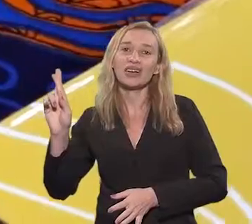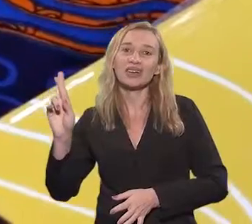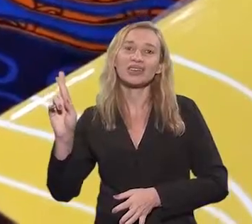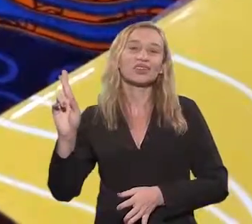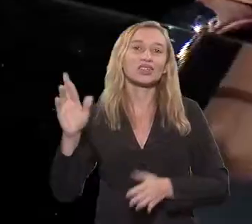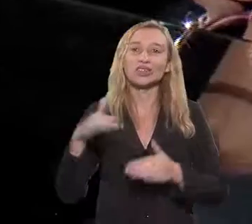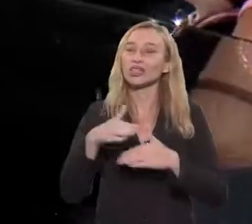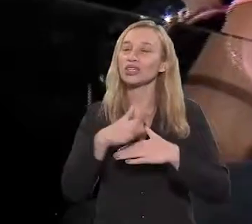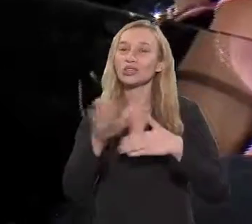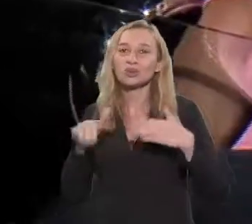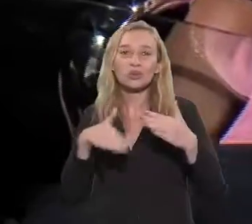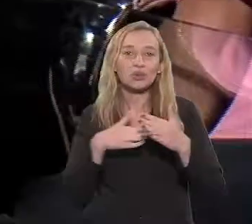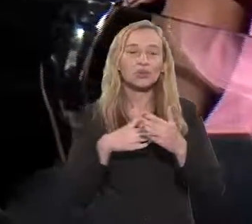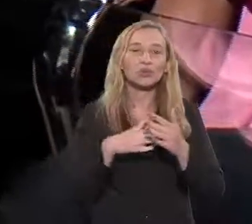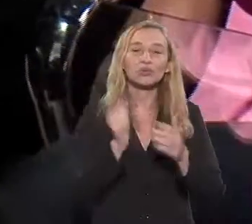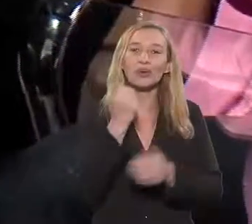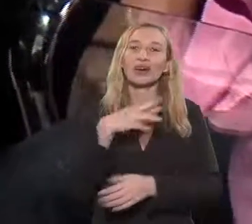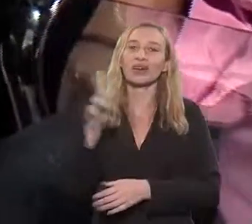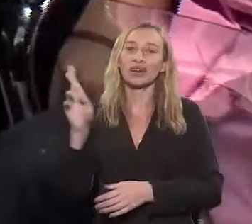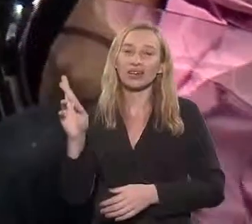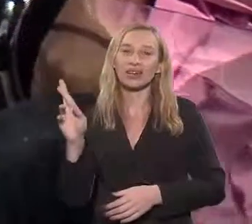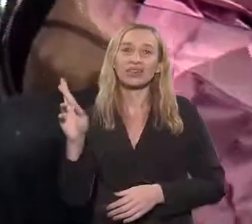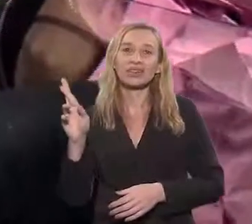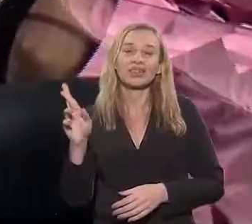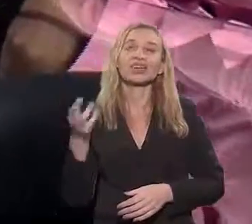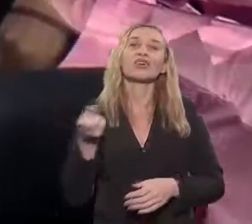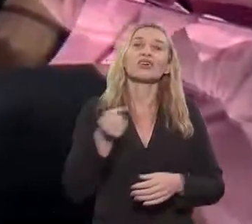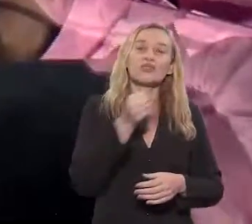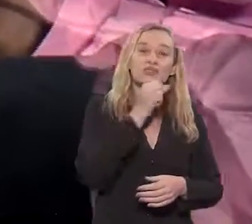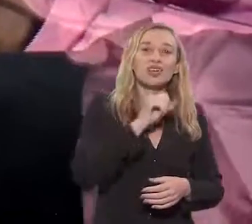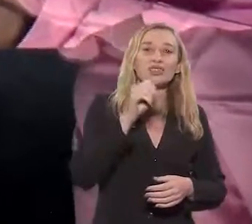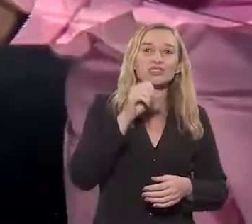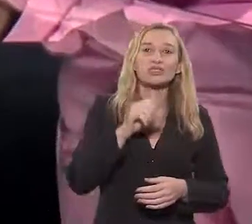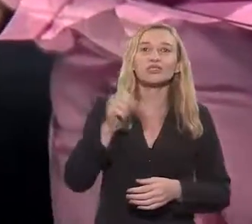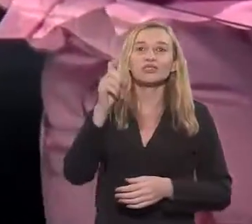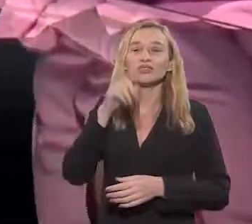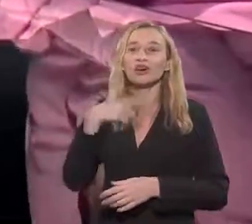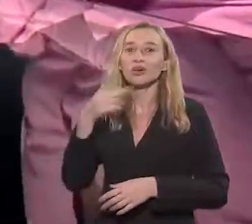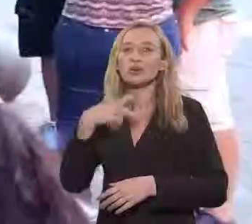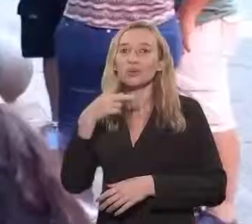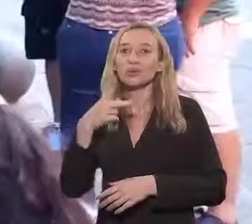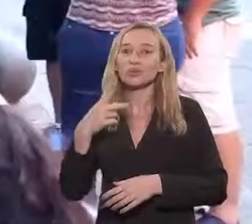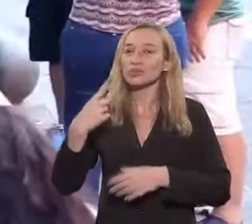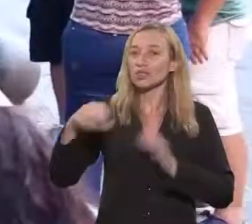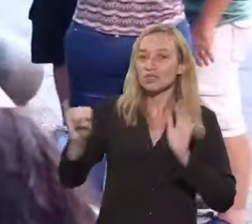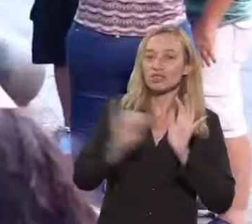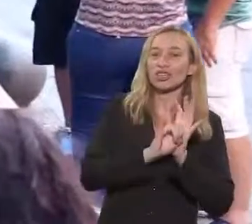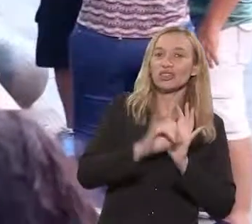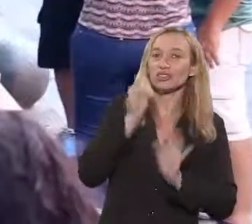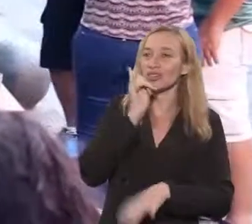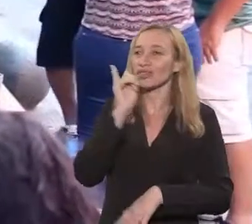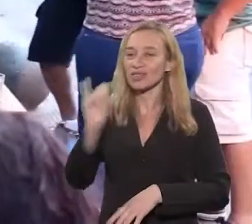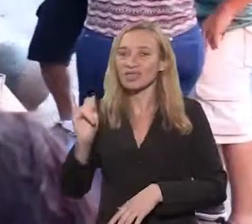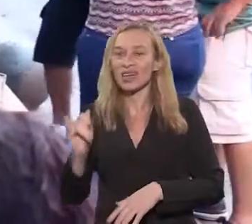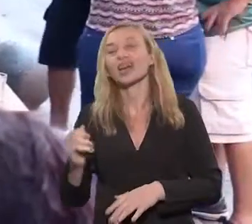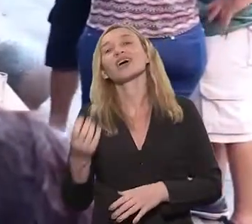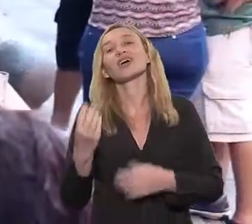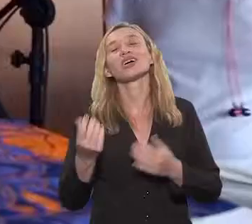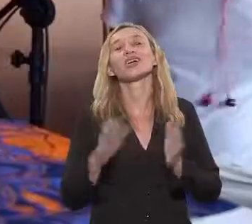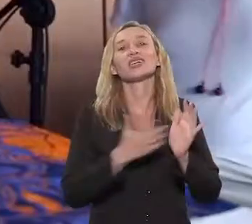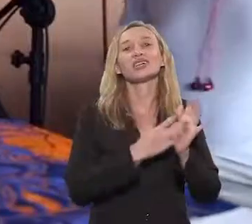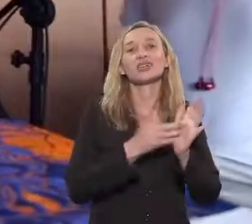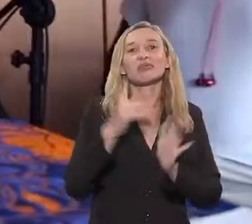Andaraí, Zona Norte do Rio de Janeiro. Meu velho dia falou com seu jeito de avisar. Samba